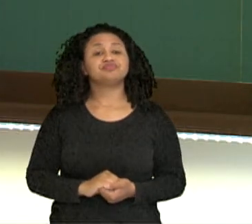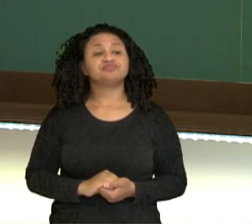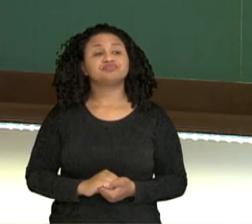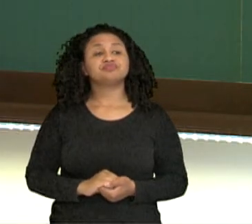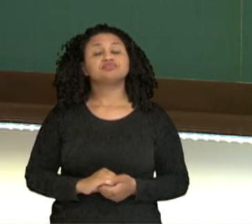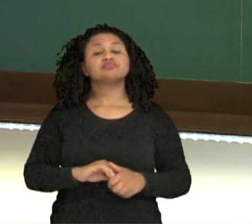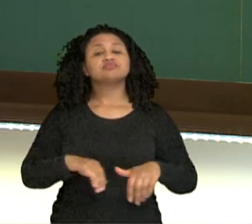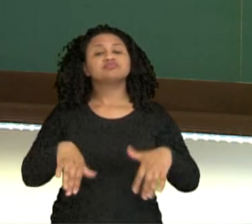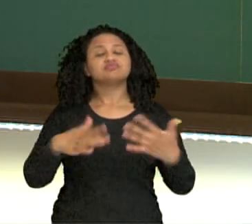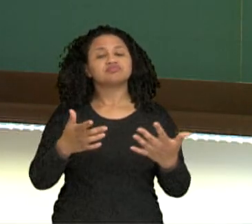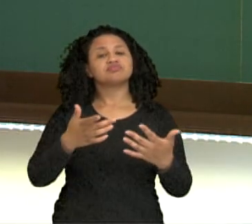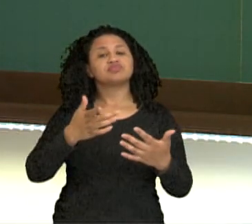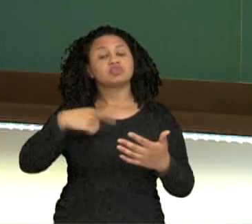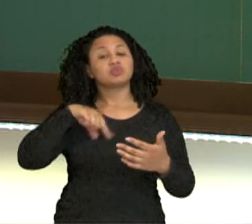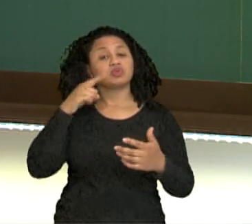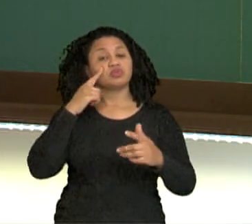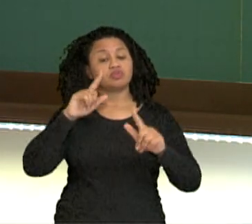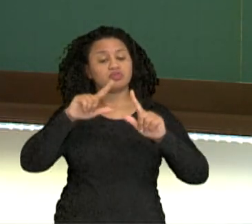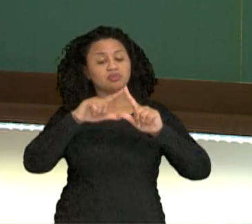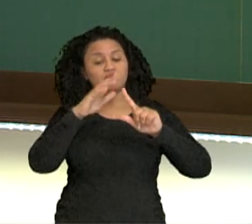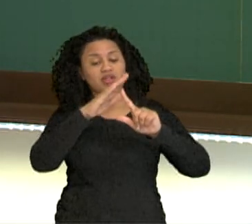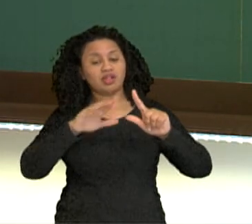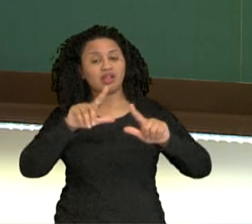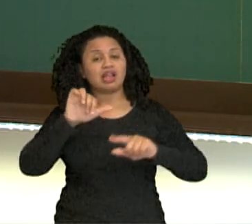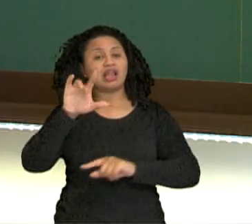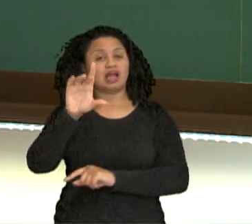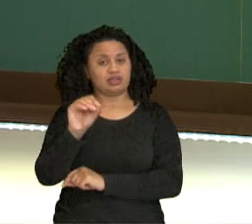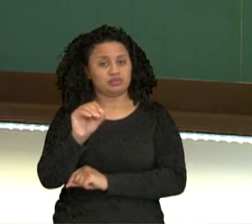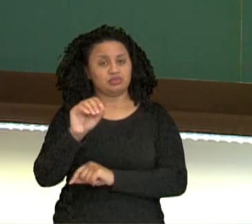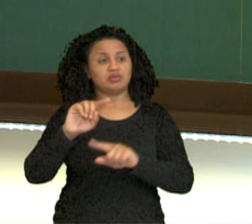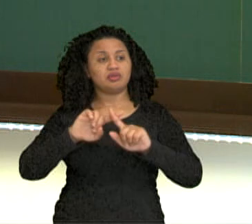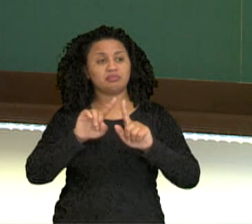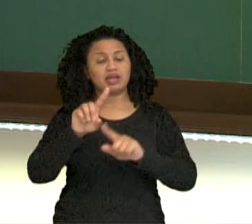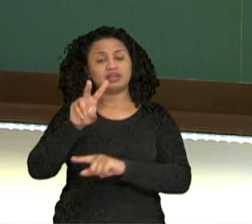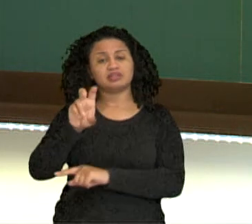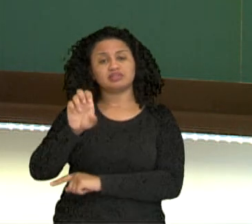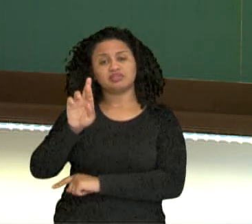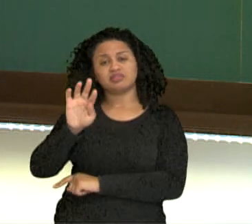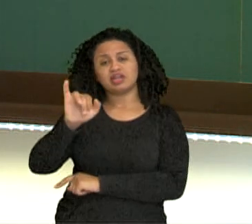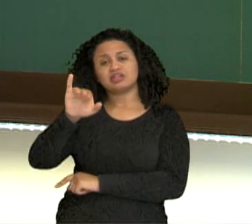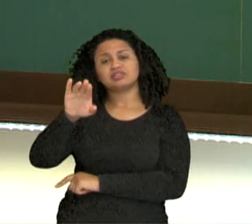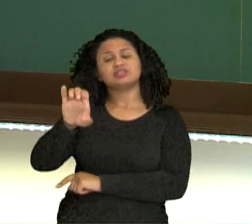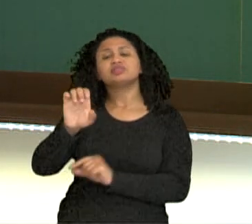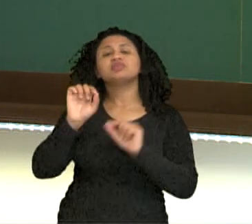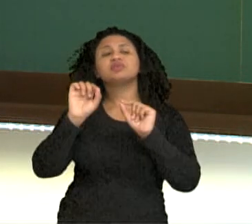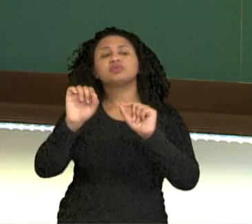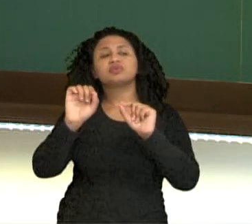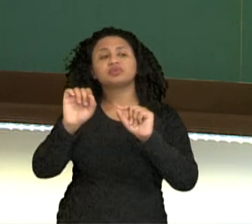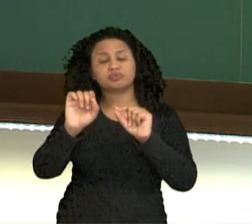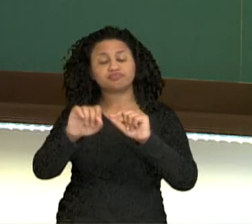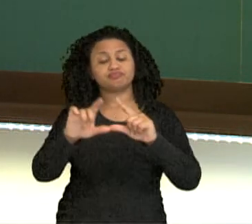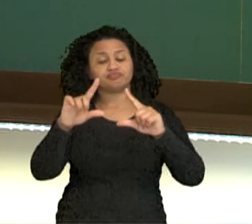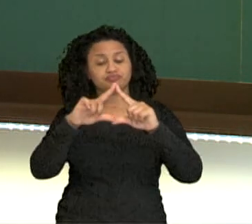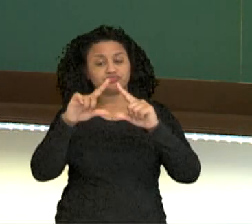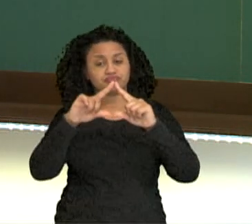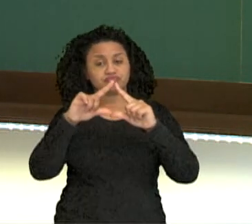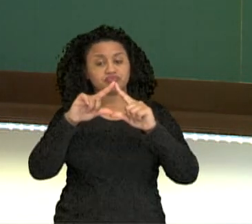Bom, a gente já viu os lados, mas o que é vértice? O triângulo é um polígono de 3 lados e 3